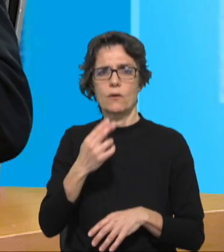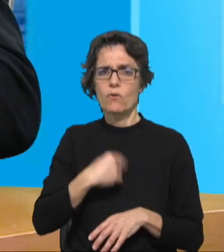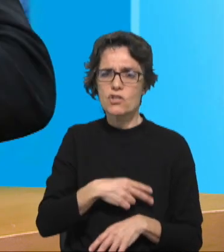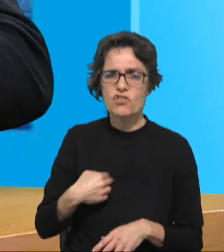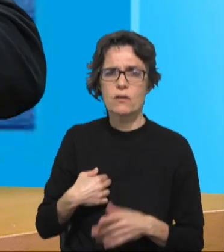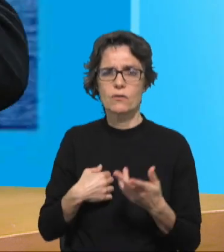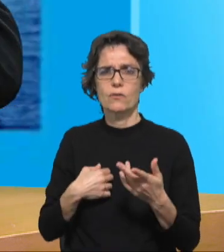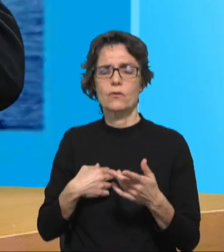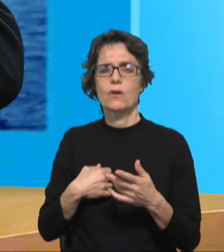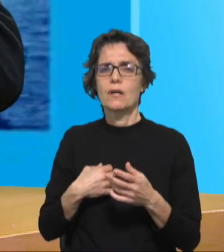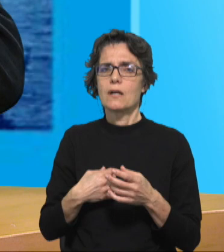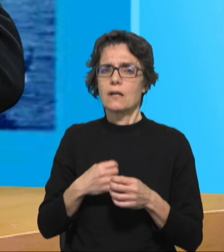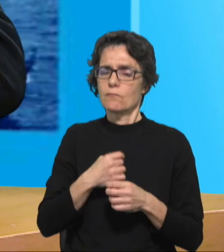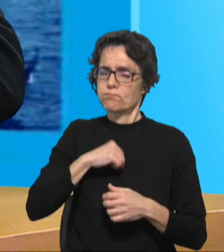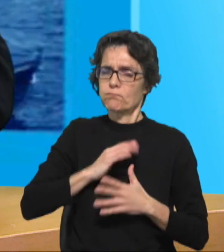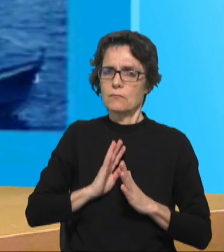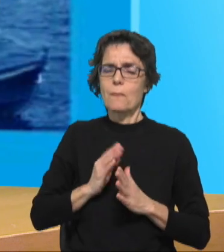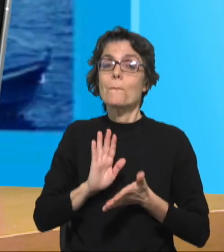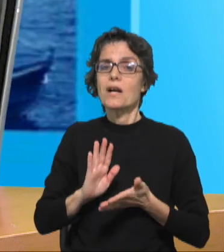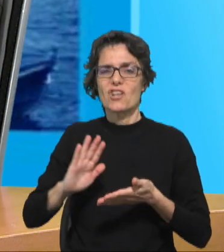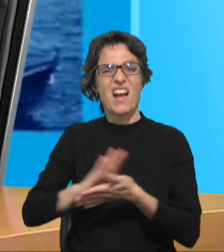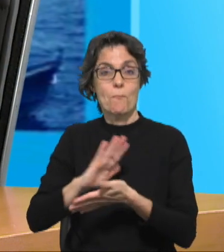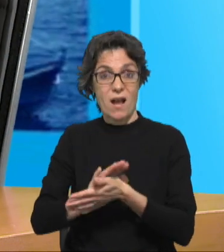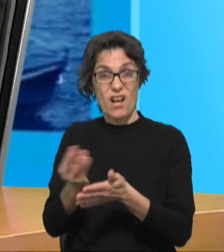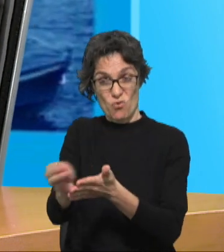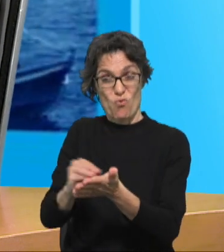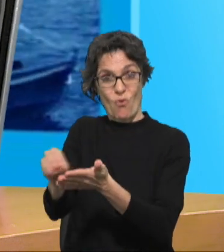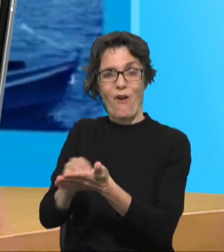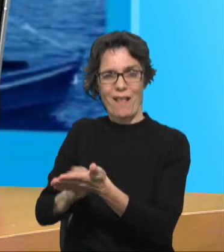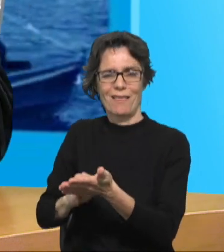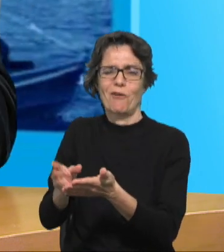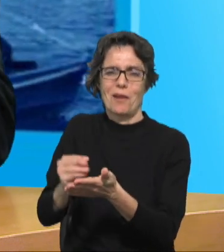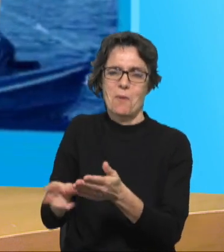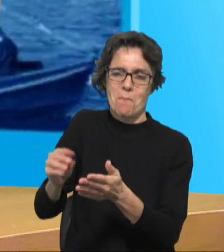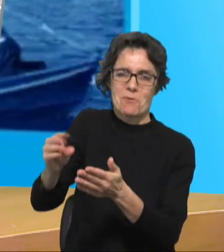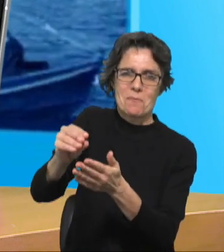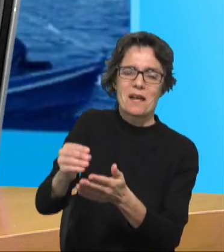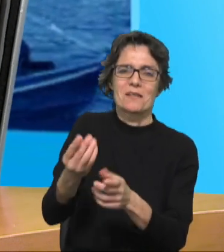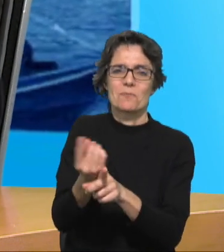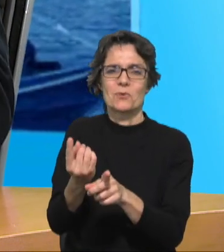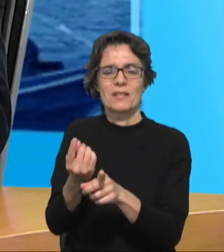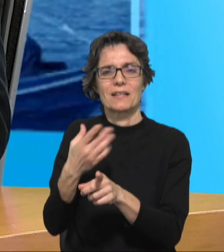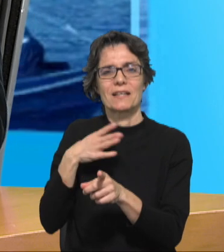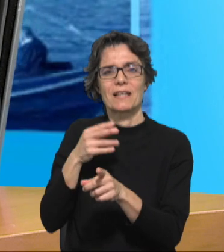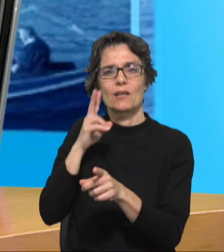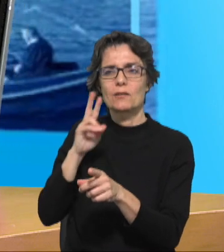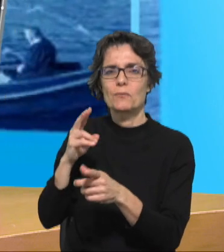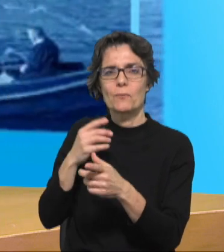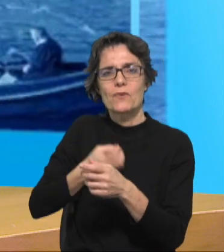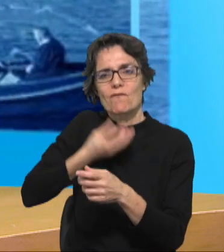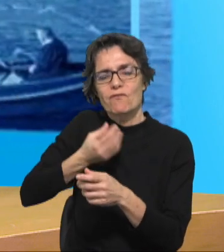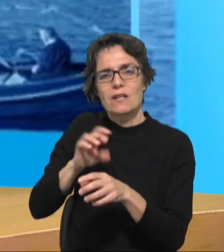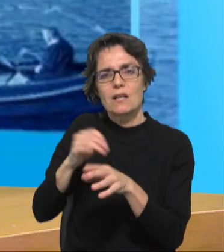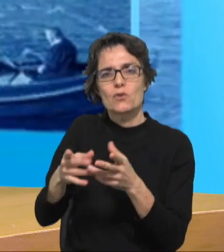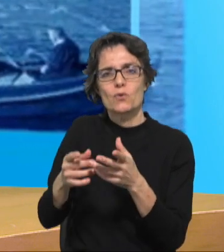fazia parte, mas as suas páginas iam muito além e faziam sempre uma leitura da realidade regional, local,